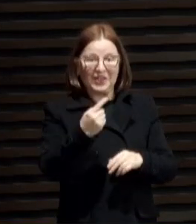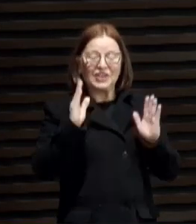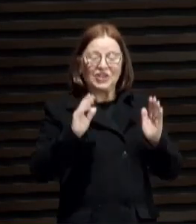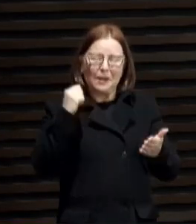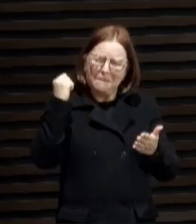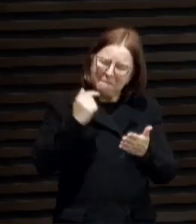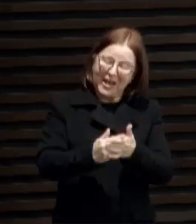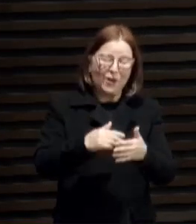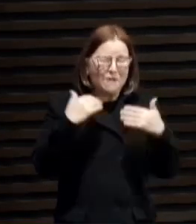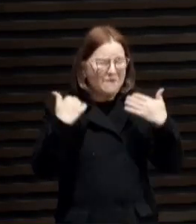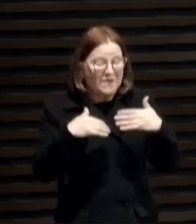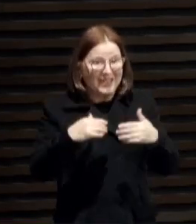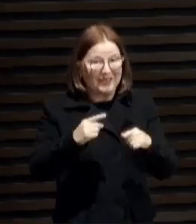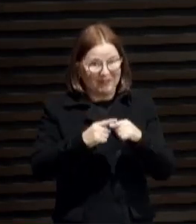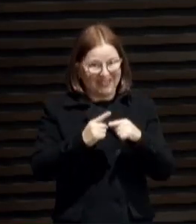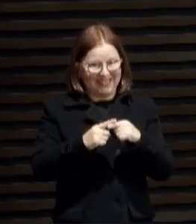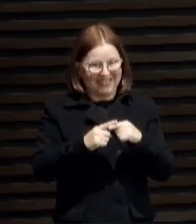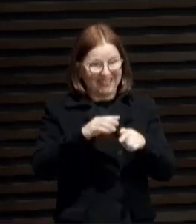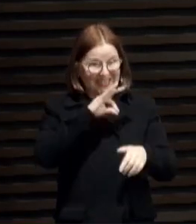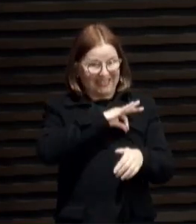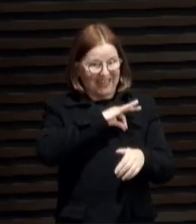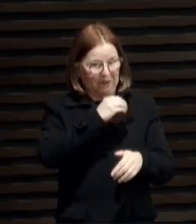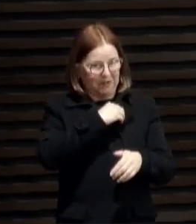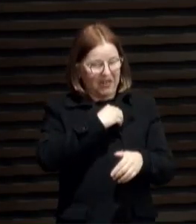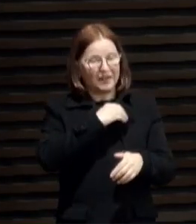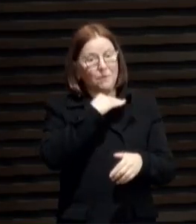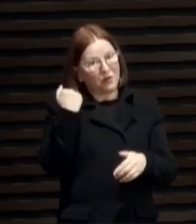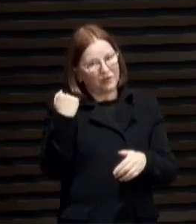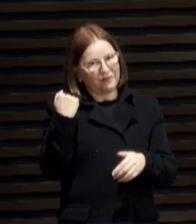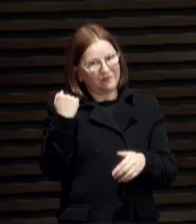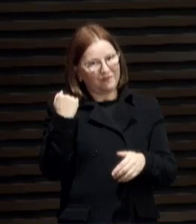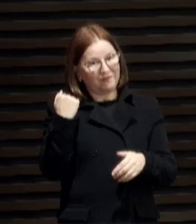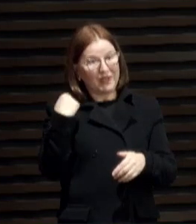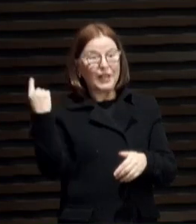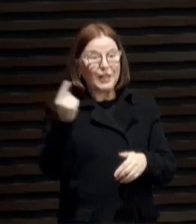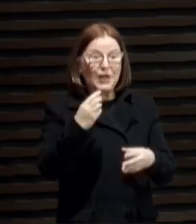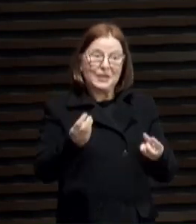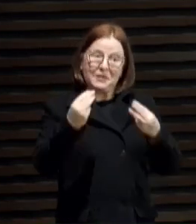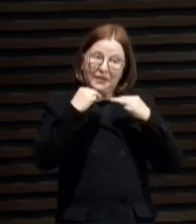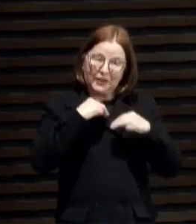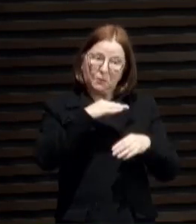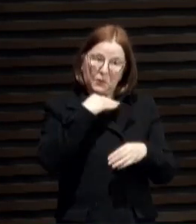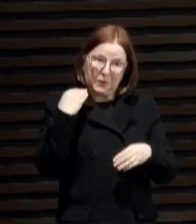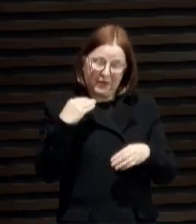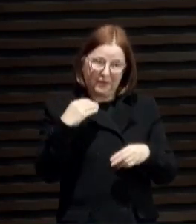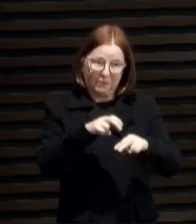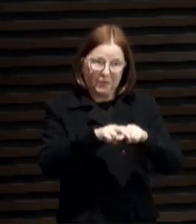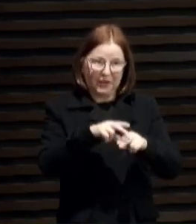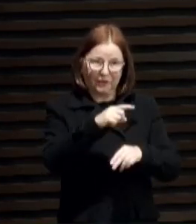pago, porque o salário do pecado é a morte. Nós merecíamos morrer pela nossa rebeldia, pela